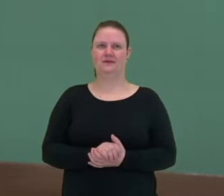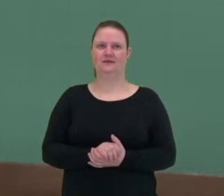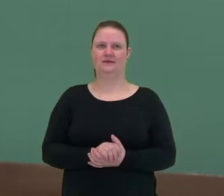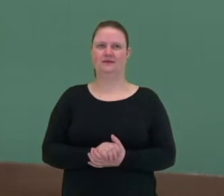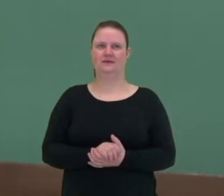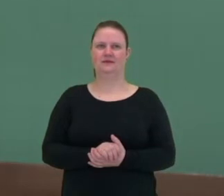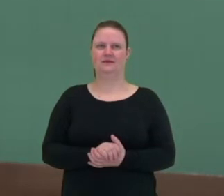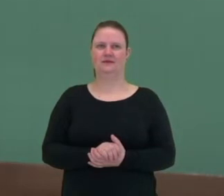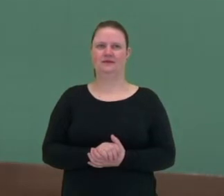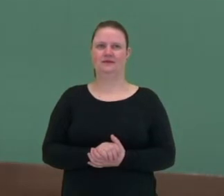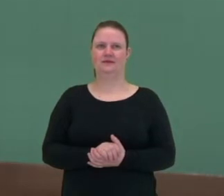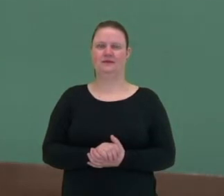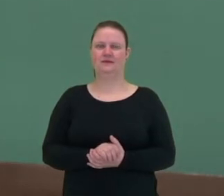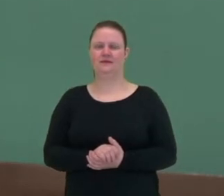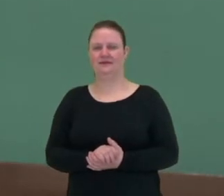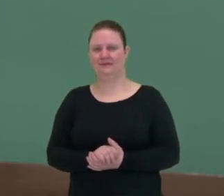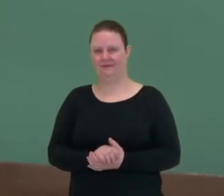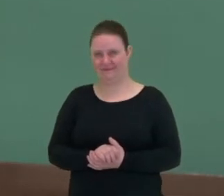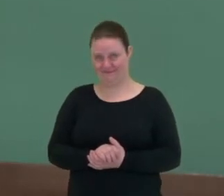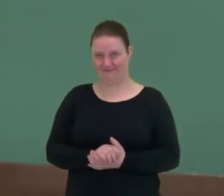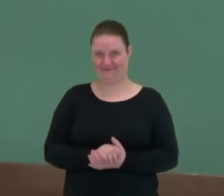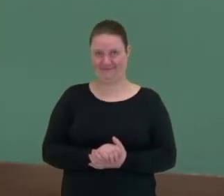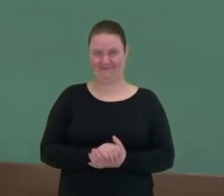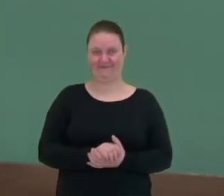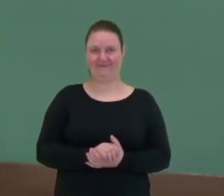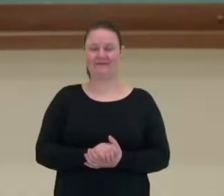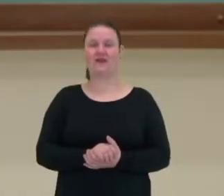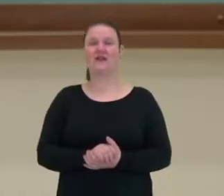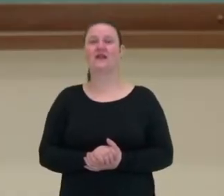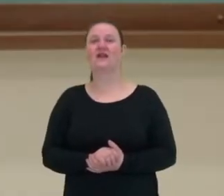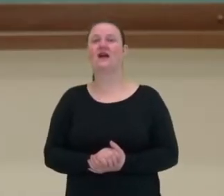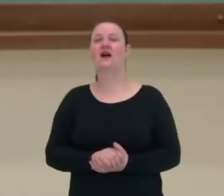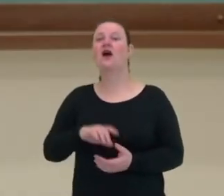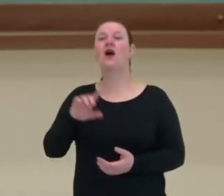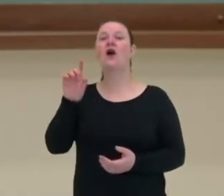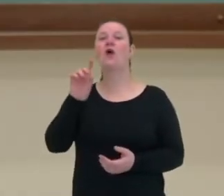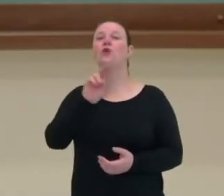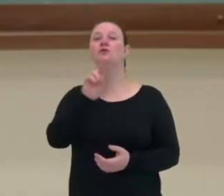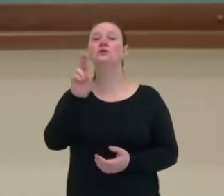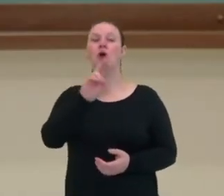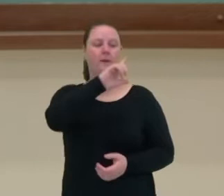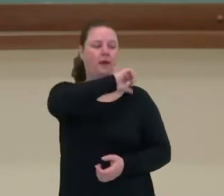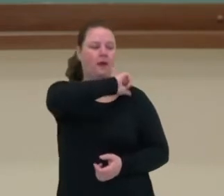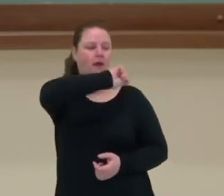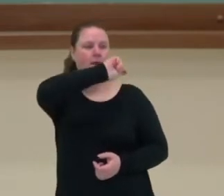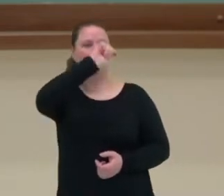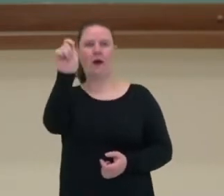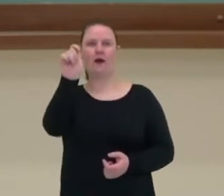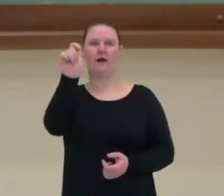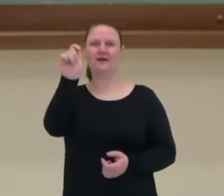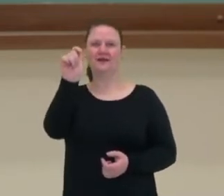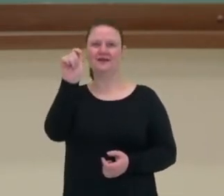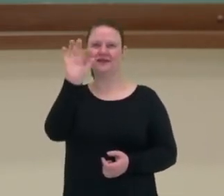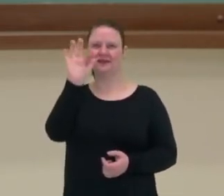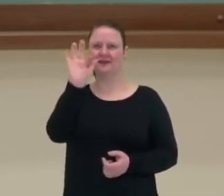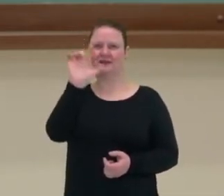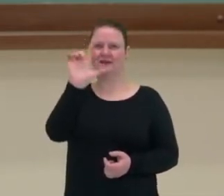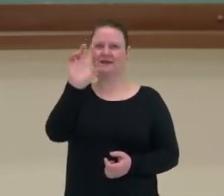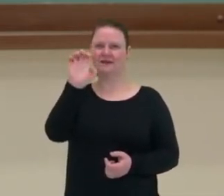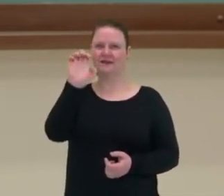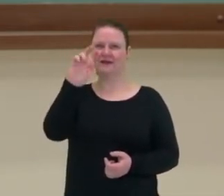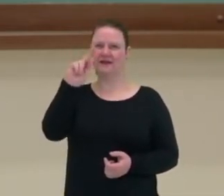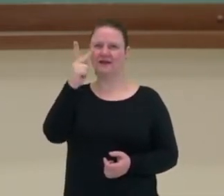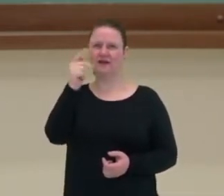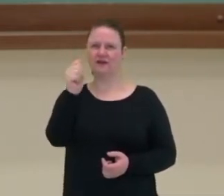para guardá-la como troféu de seu feito, né? Essa jogada aparece bastante nos filmes, né? Quando uma flecha